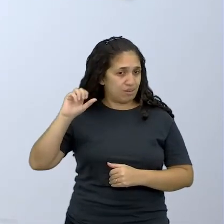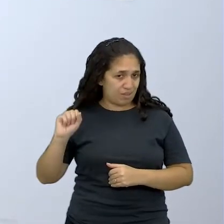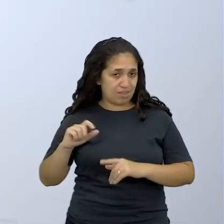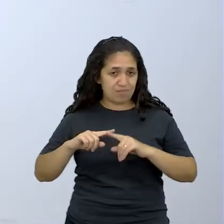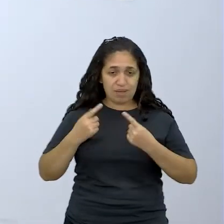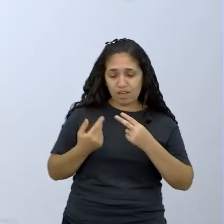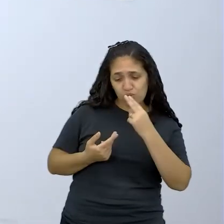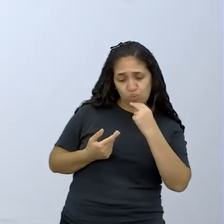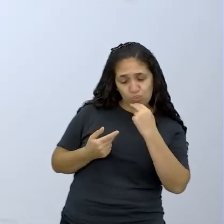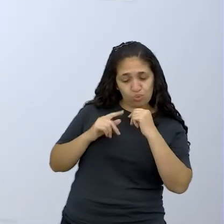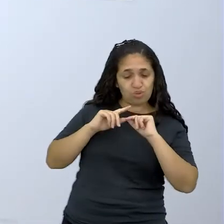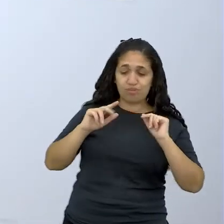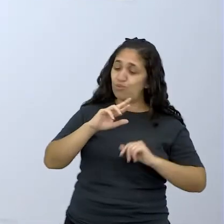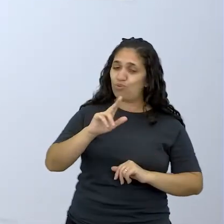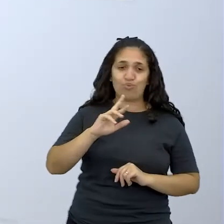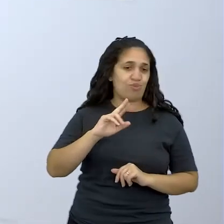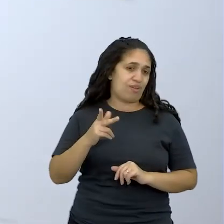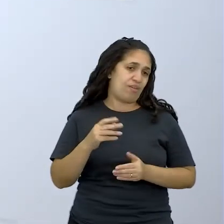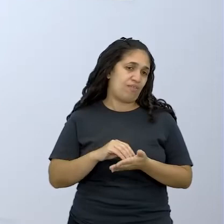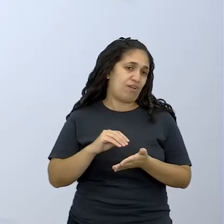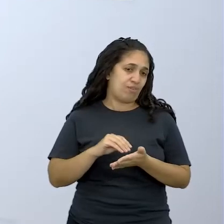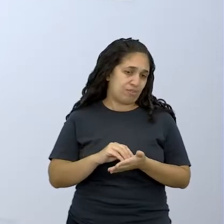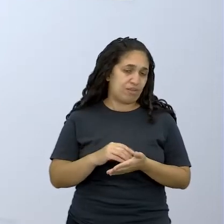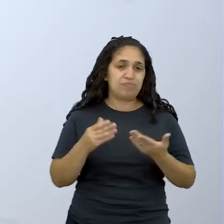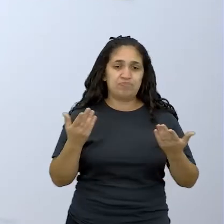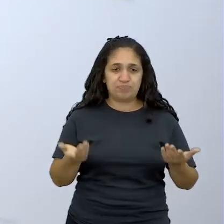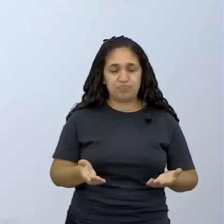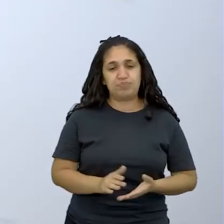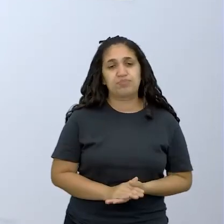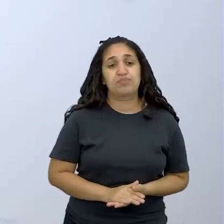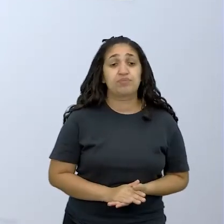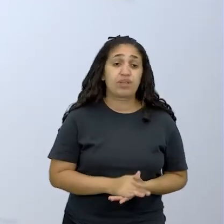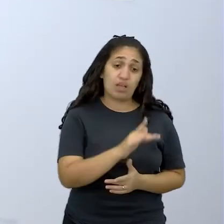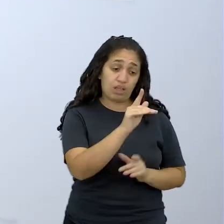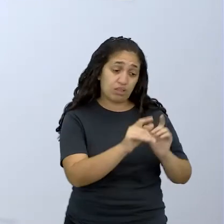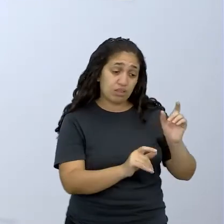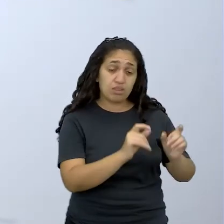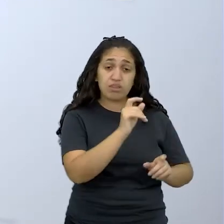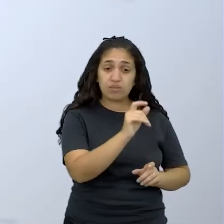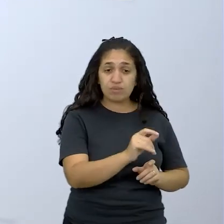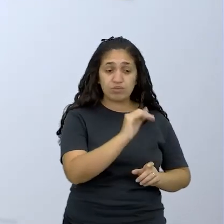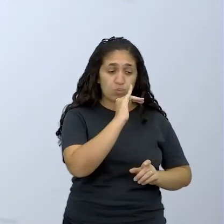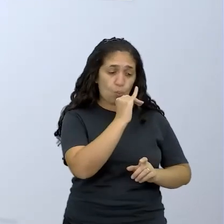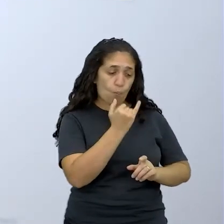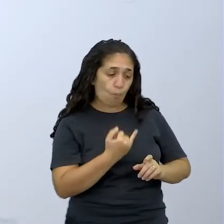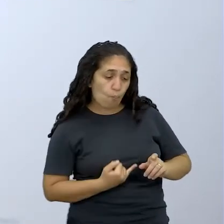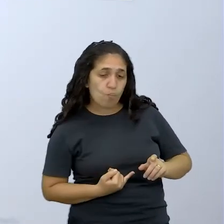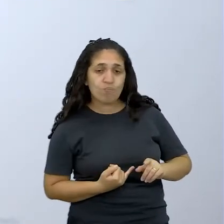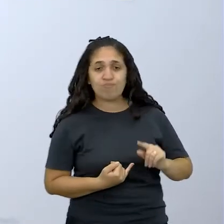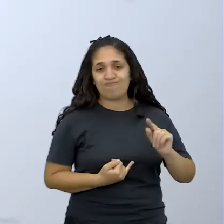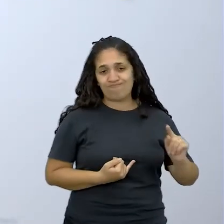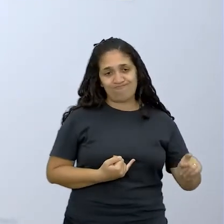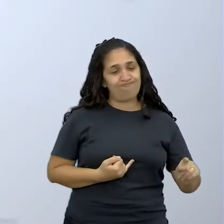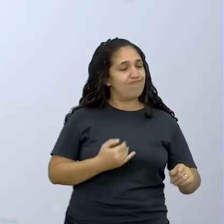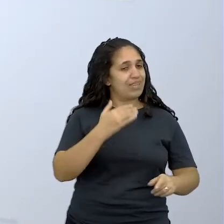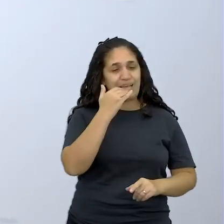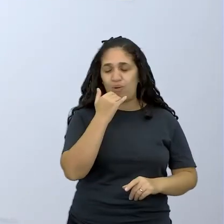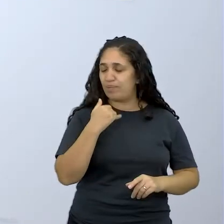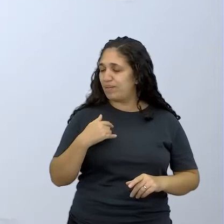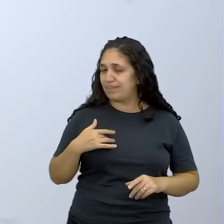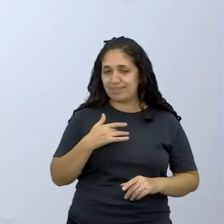bom funcionamento do corpo. E aí então esses indivíduos não apresentam aí uma